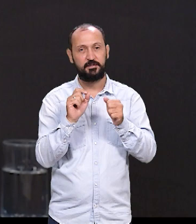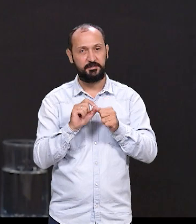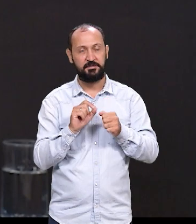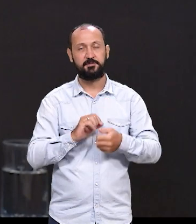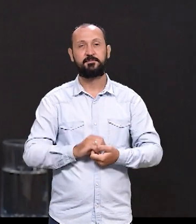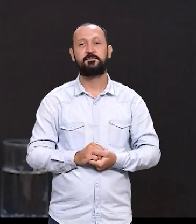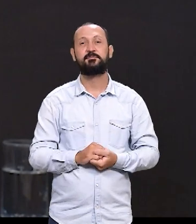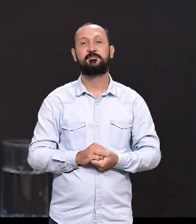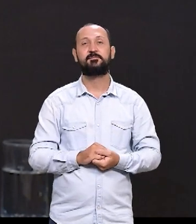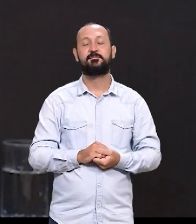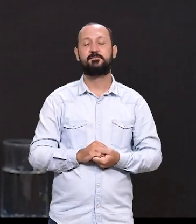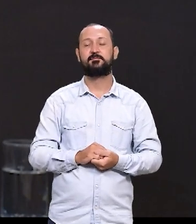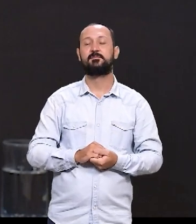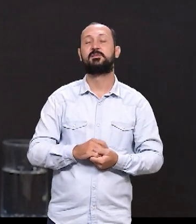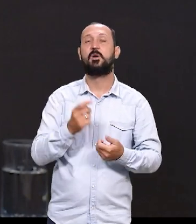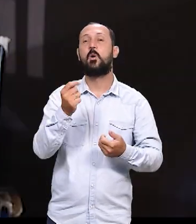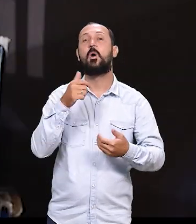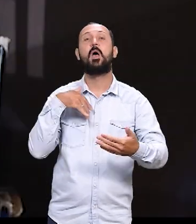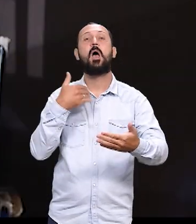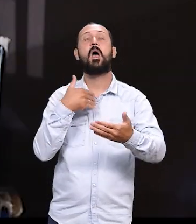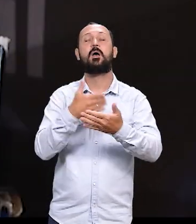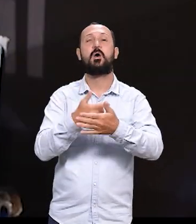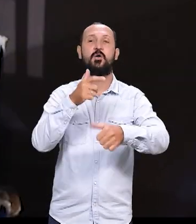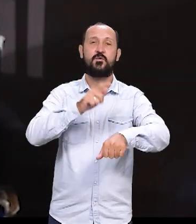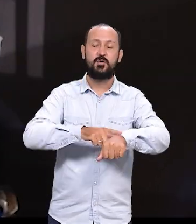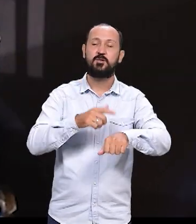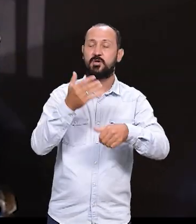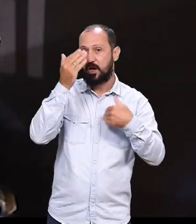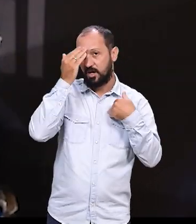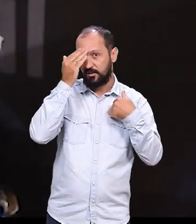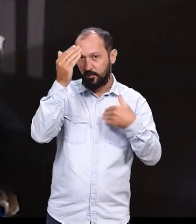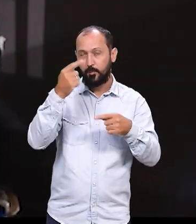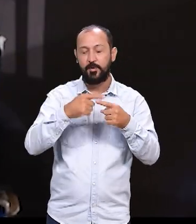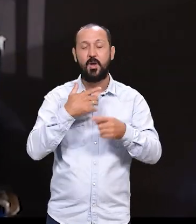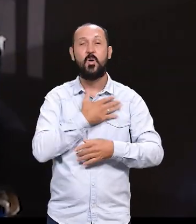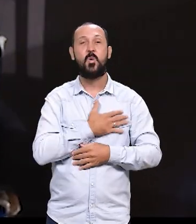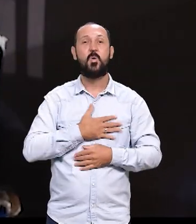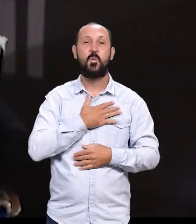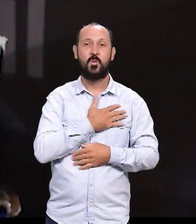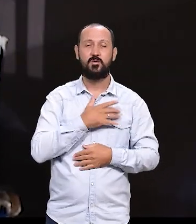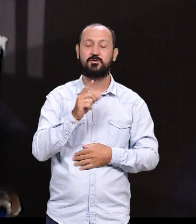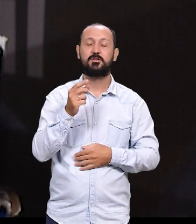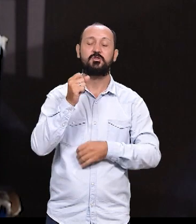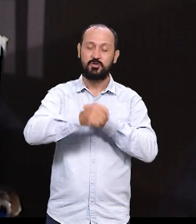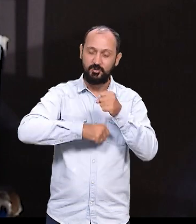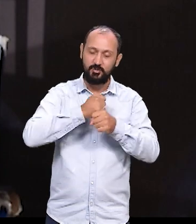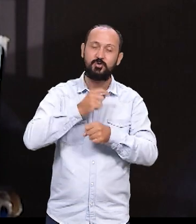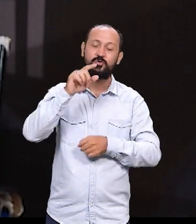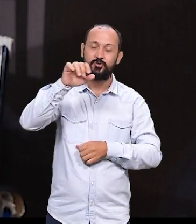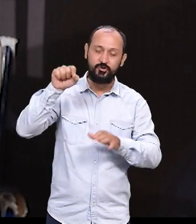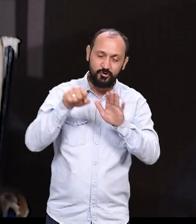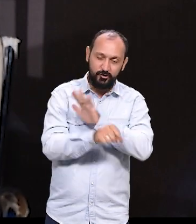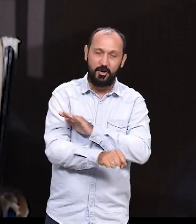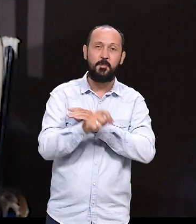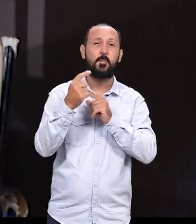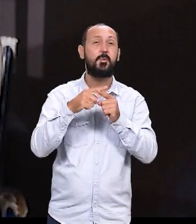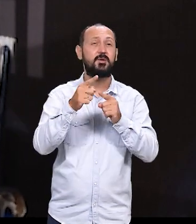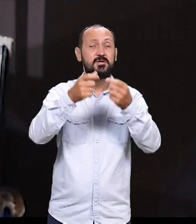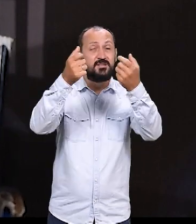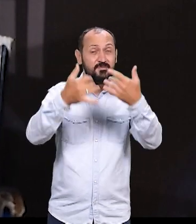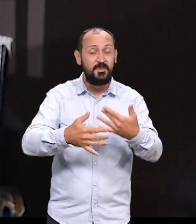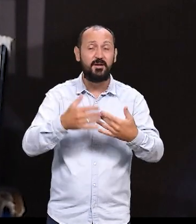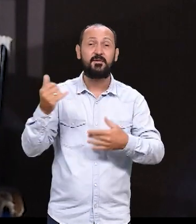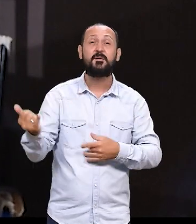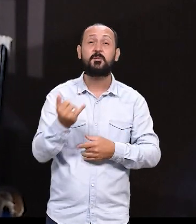ciclo completo eh realizado Doutora a gente já tá chegando ao final e eu já te agradeço porque eu gosto muito de trazer o senhor todo